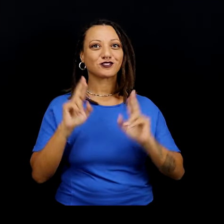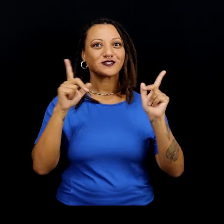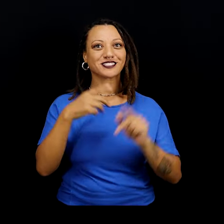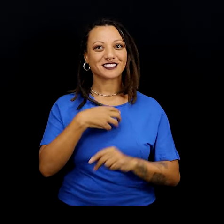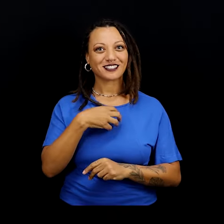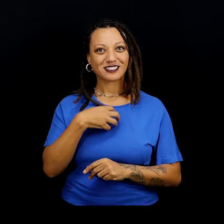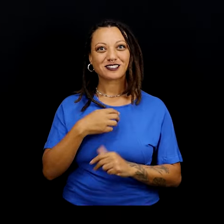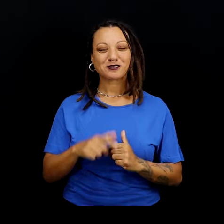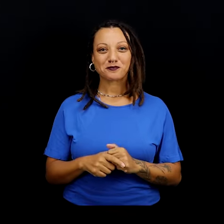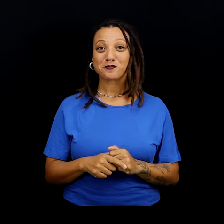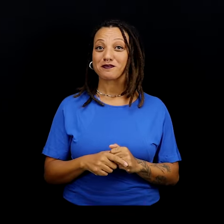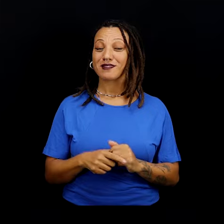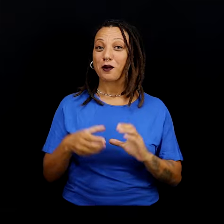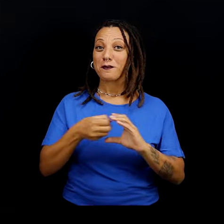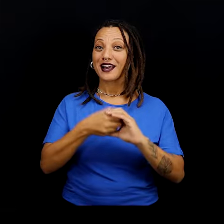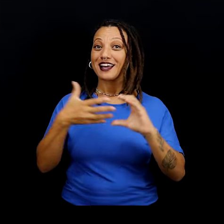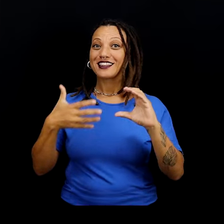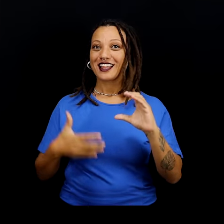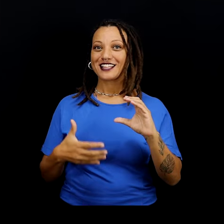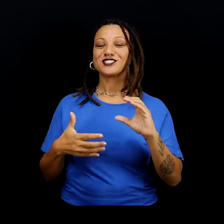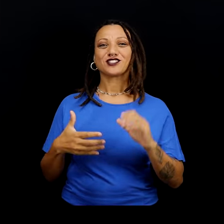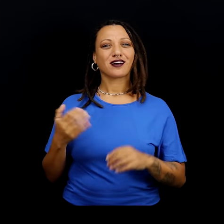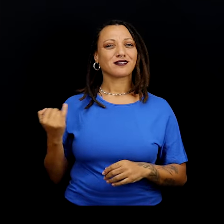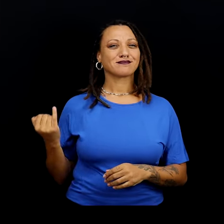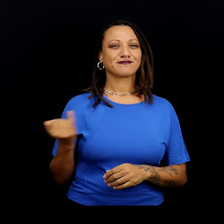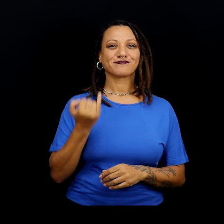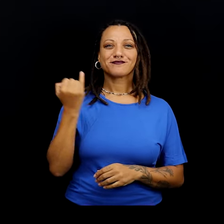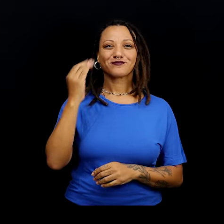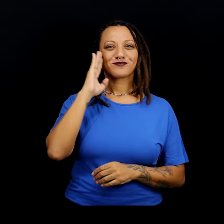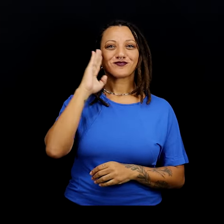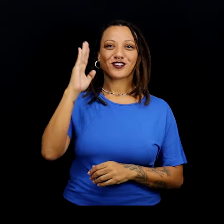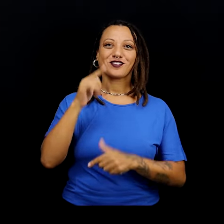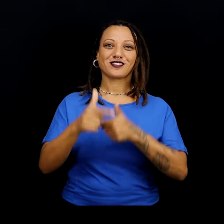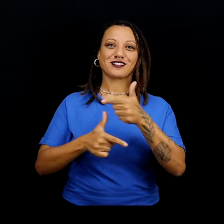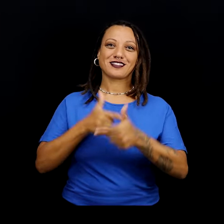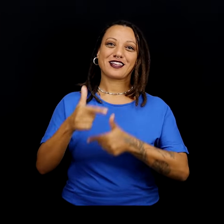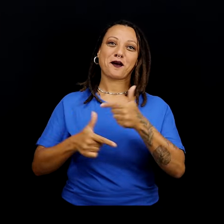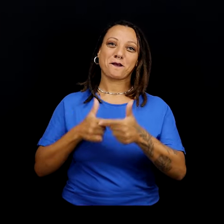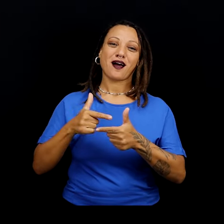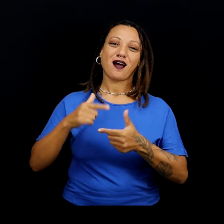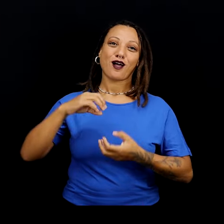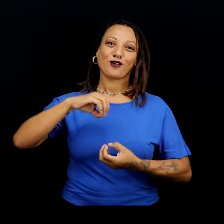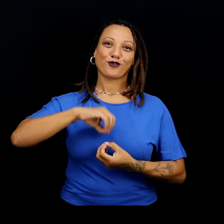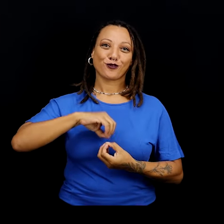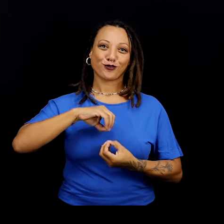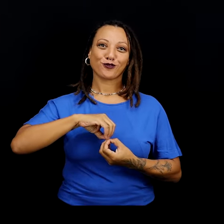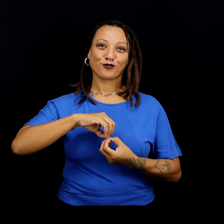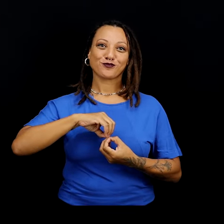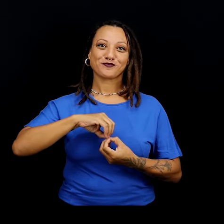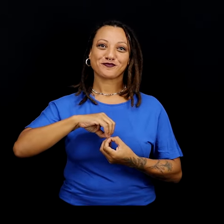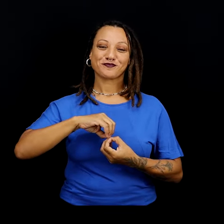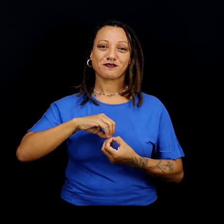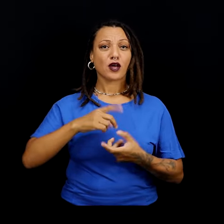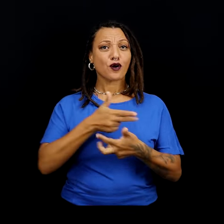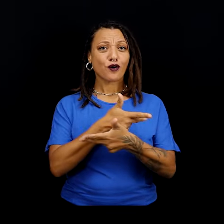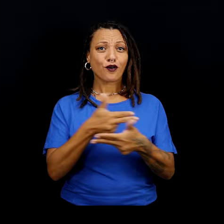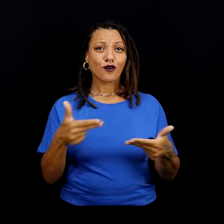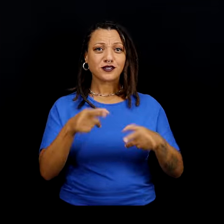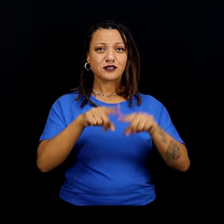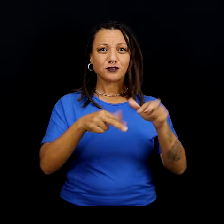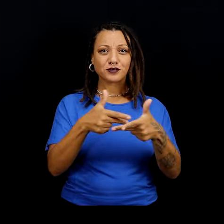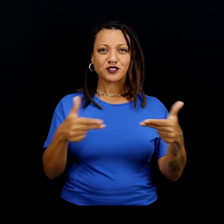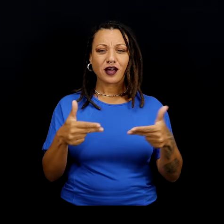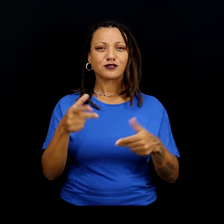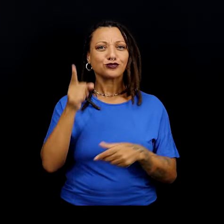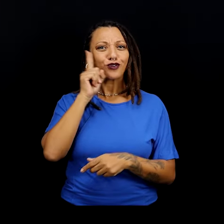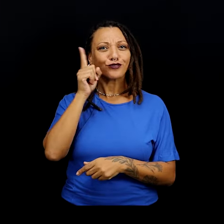maneira. E essa me parece ser uma característica que a gente acha que é fundamental no trabalho do Guto. É dizer, sobre as mesmas coisas